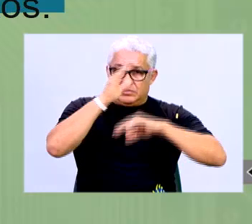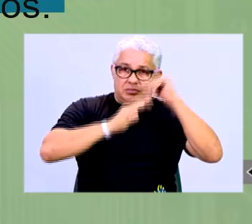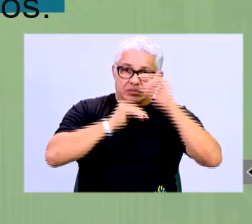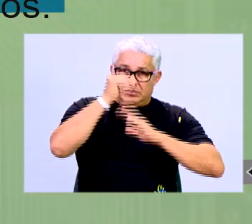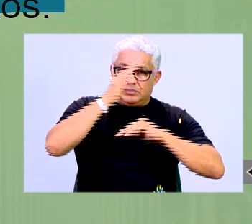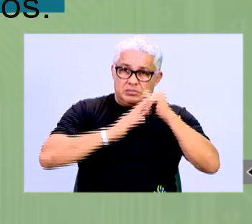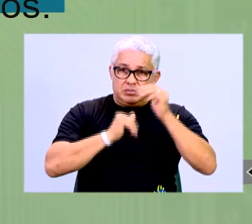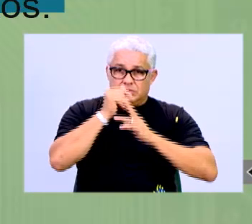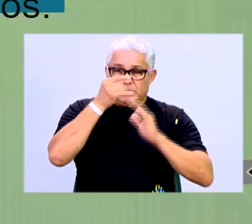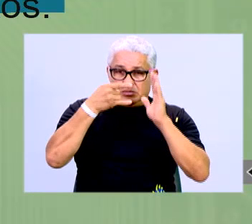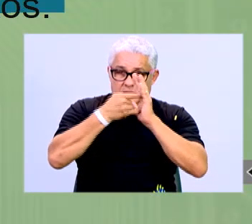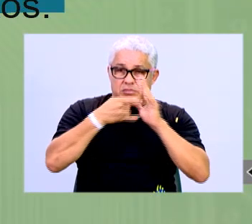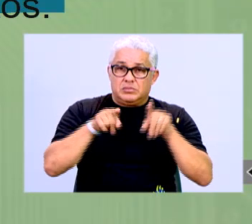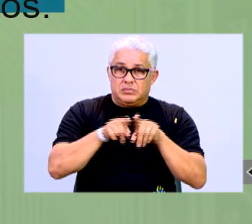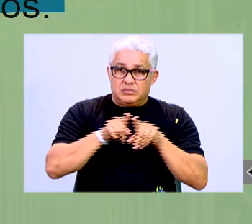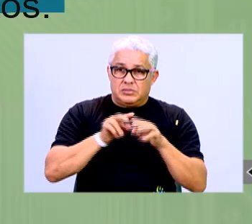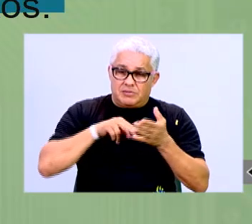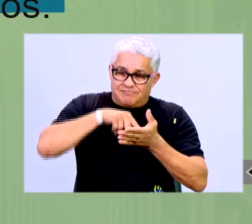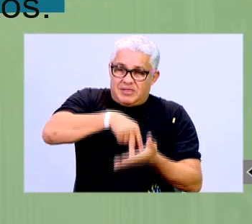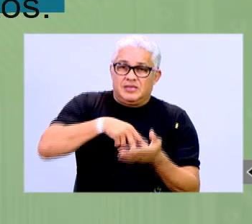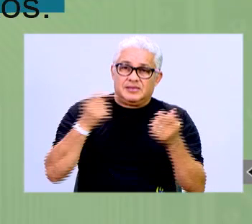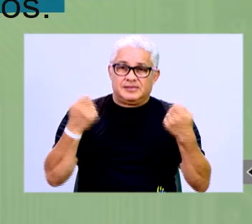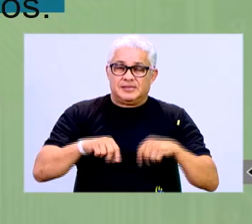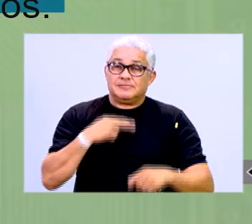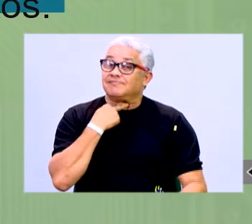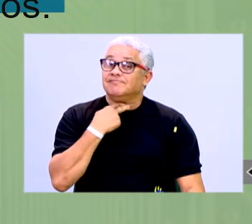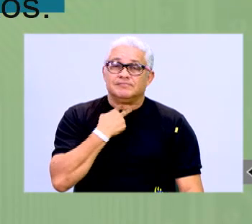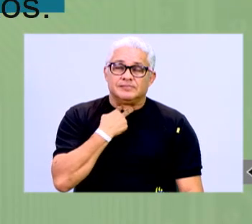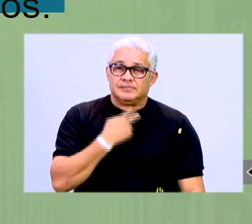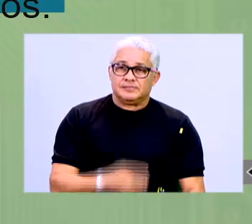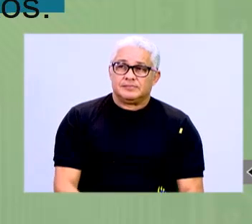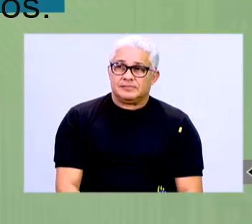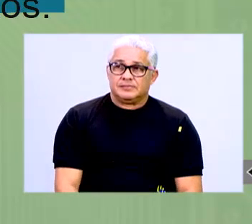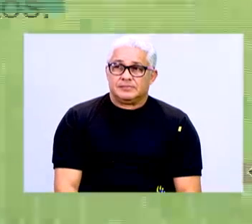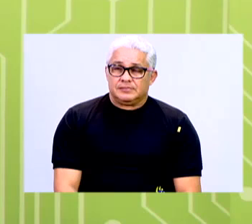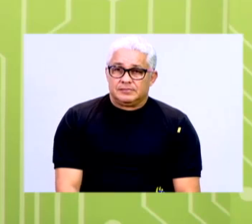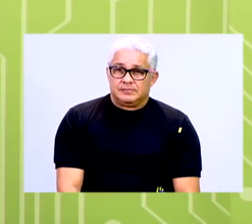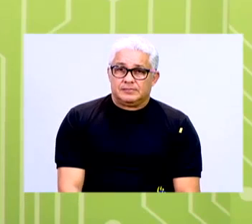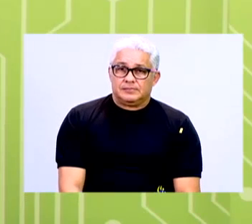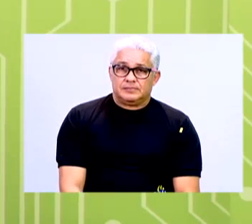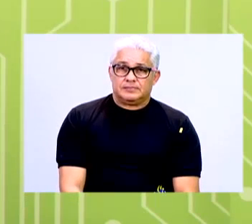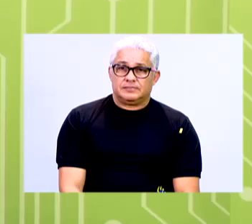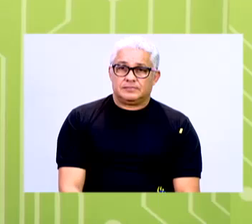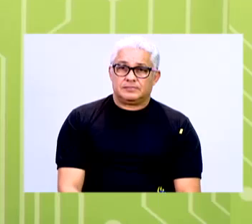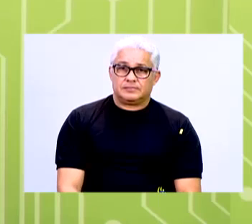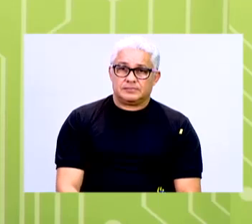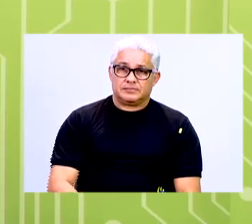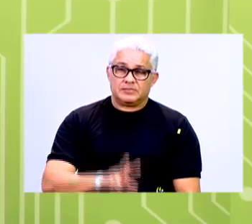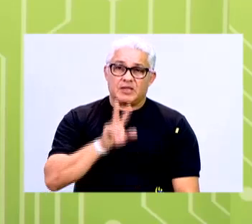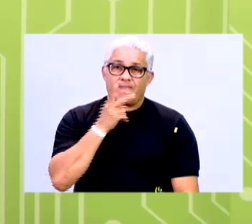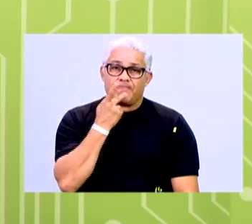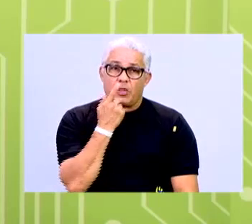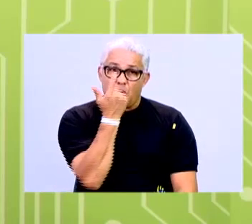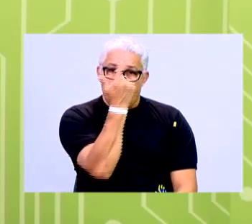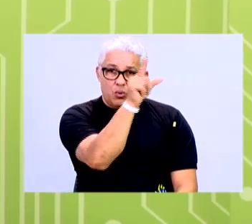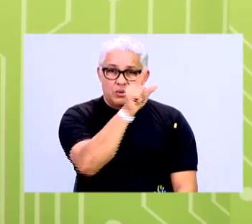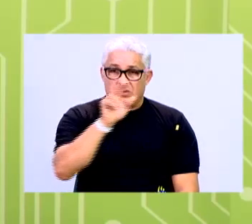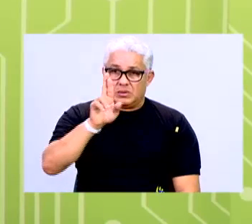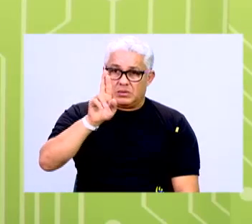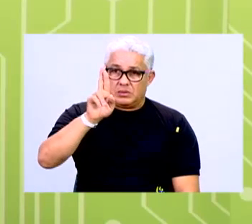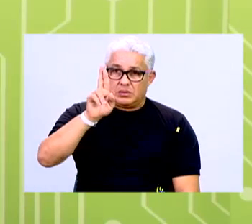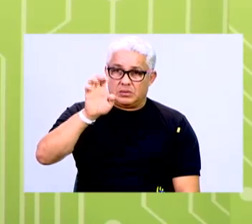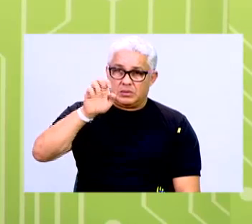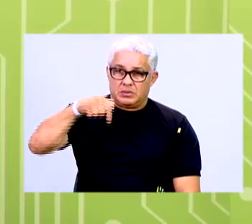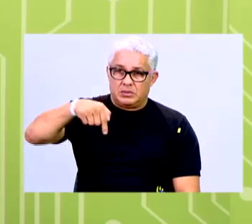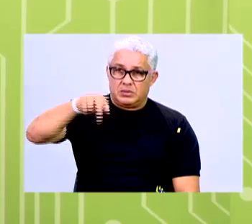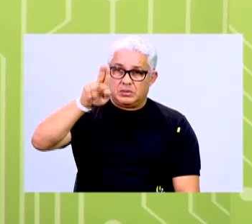Então, para ele ser consistente, ele não pode ele não pode contradizer um outro requisito e também